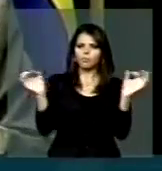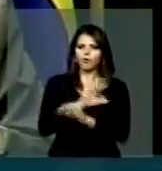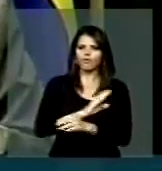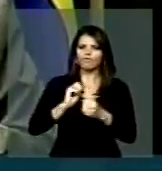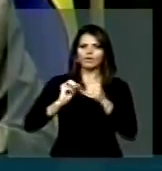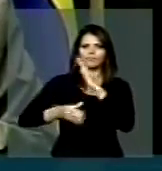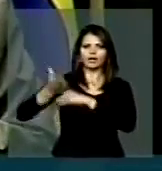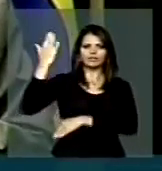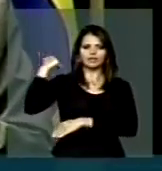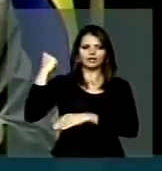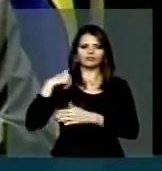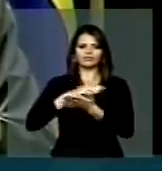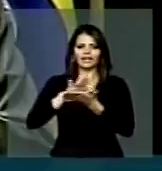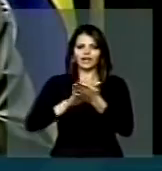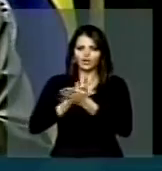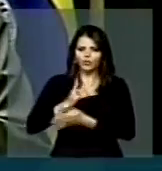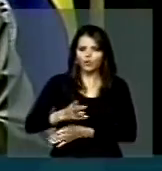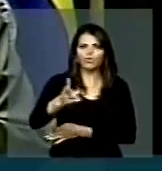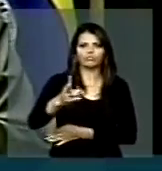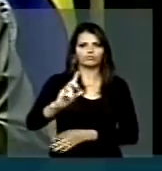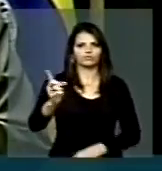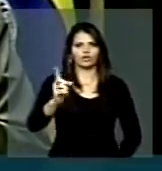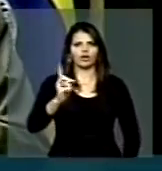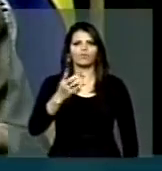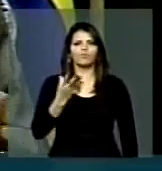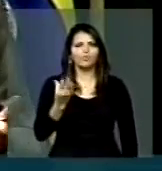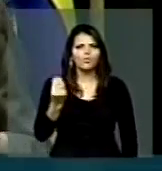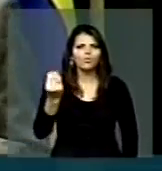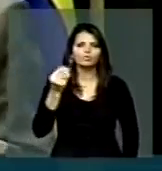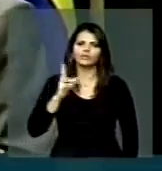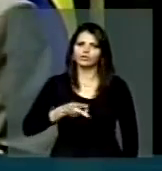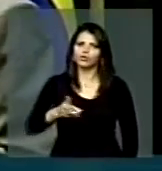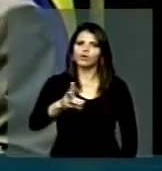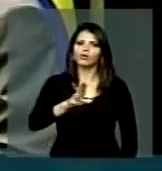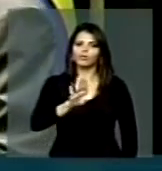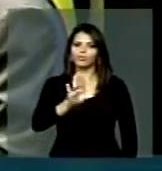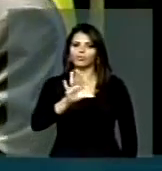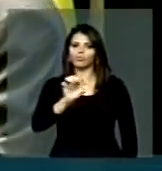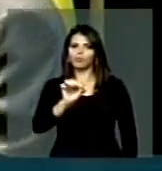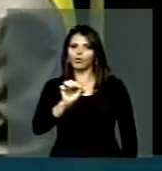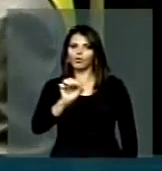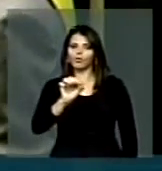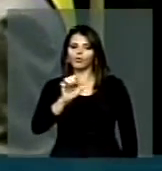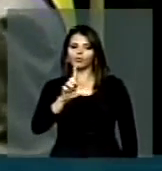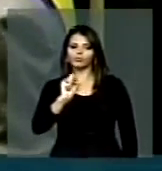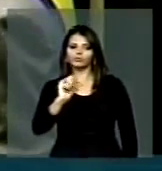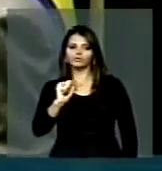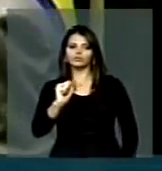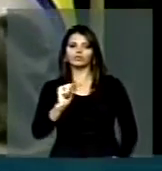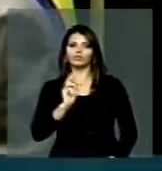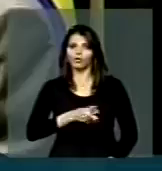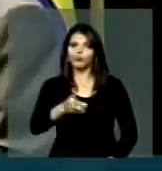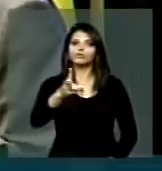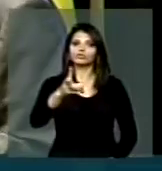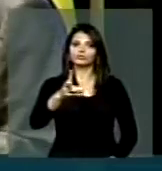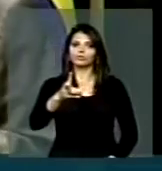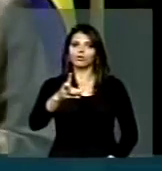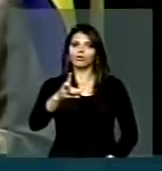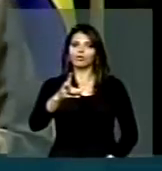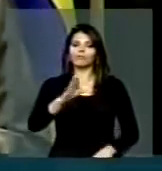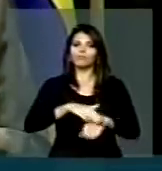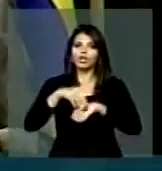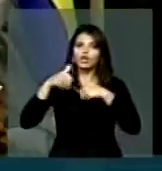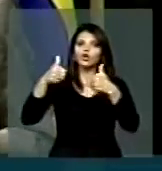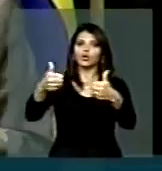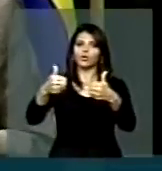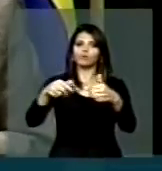passado e nada foi continuado. Muita coisa foi continuada. As bolsas que nós começamos, o presidente Lula expandiu.